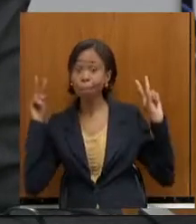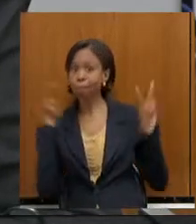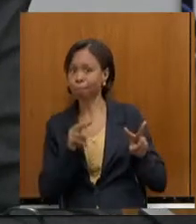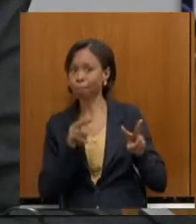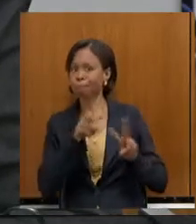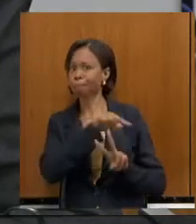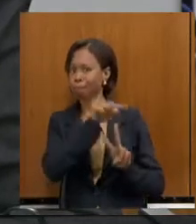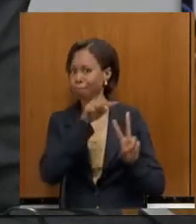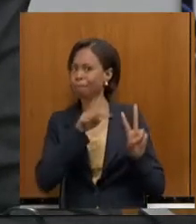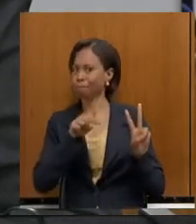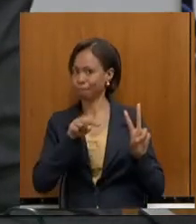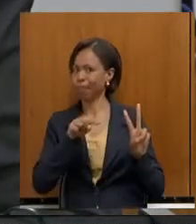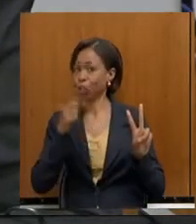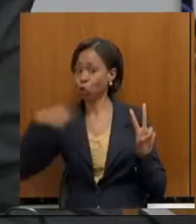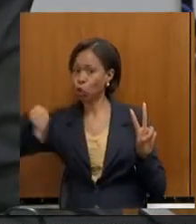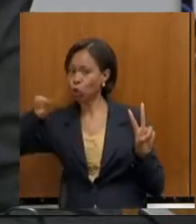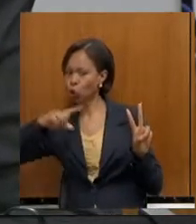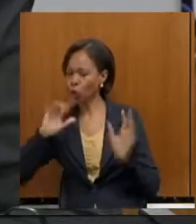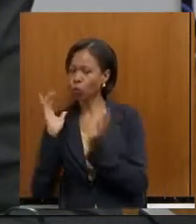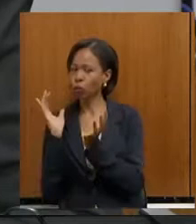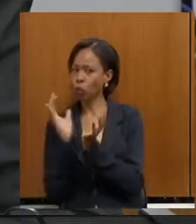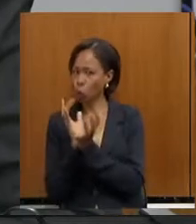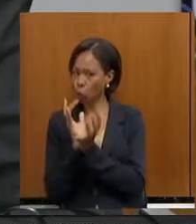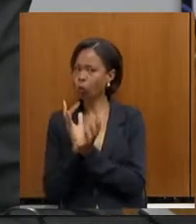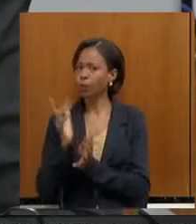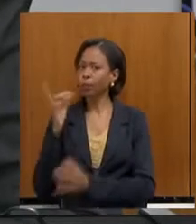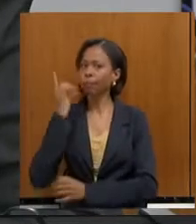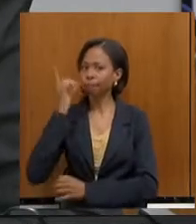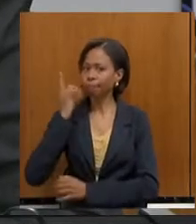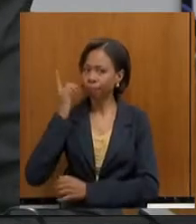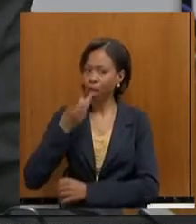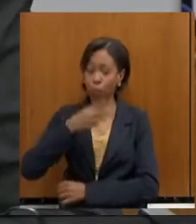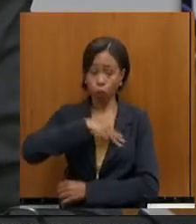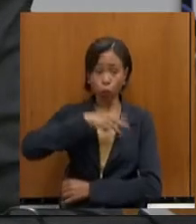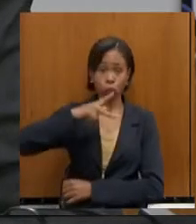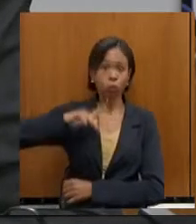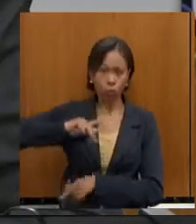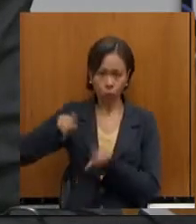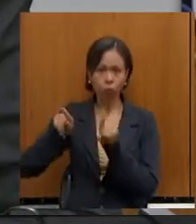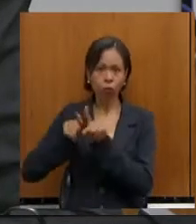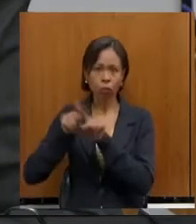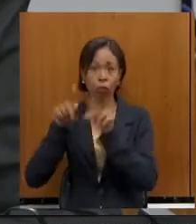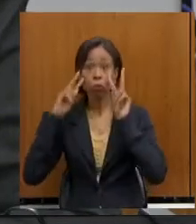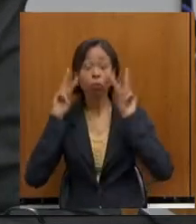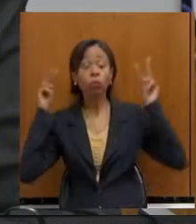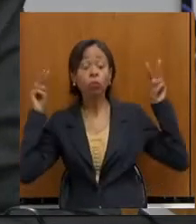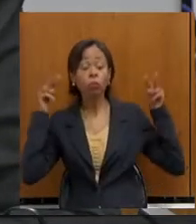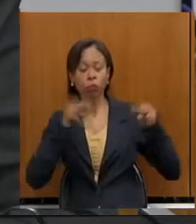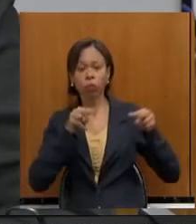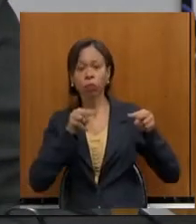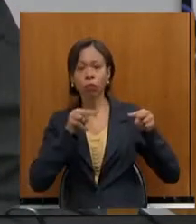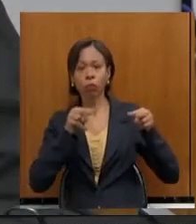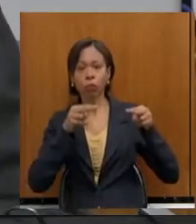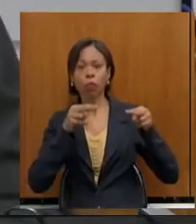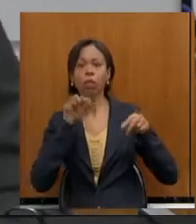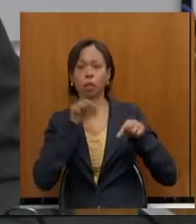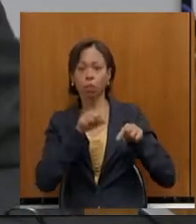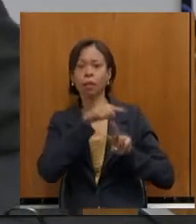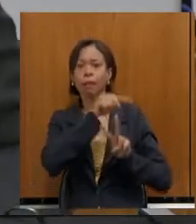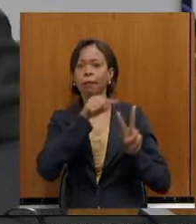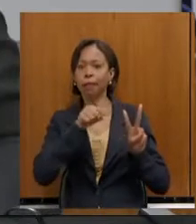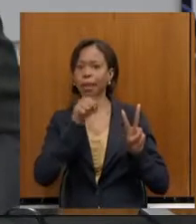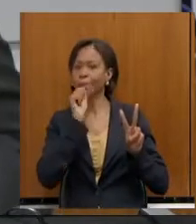Vale 77 deputados estaduais Federais e Ministério Público Porque infelizmente ela não é digna da nossa